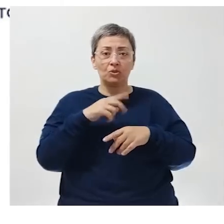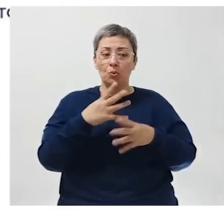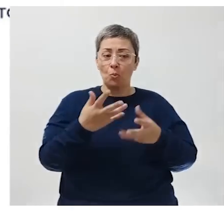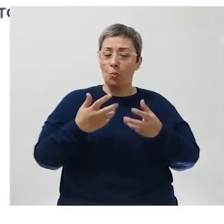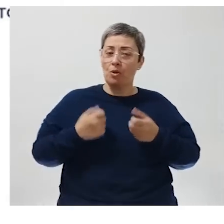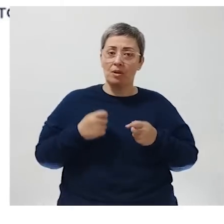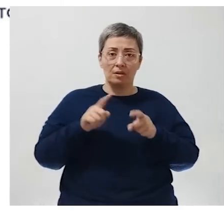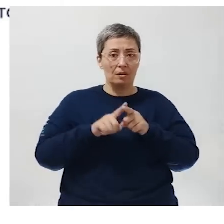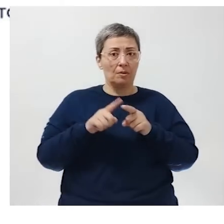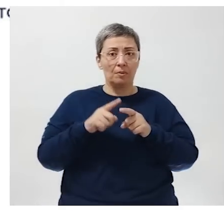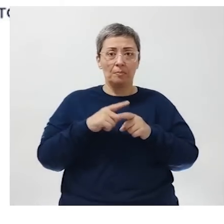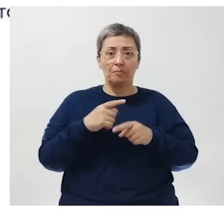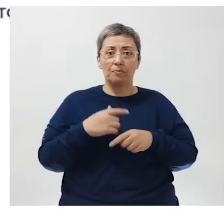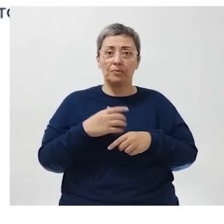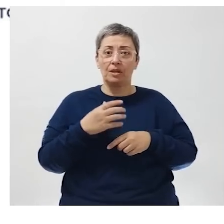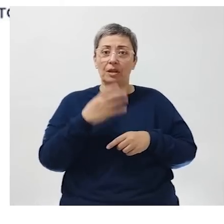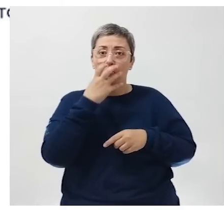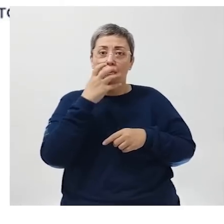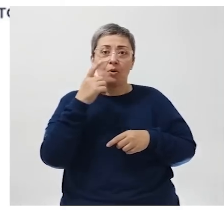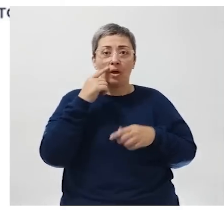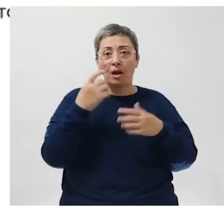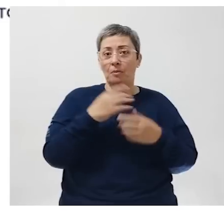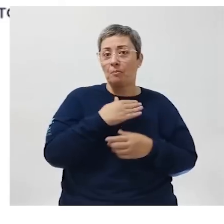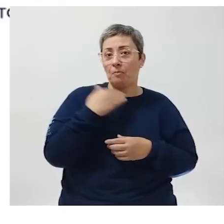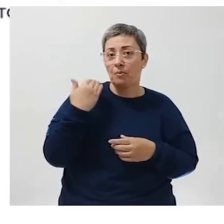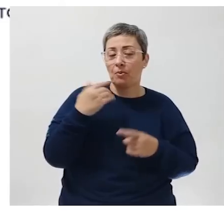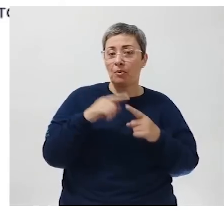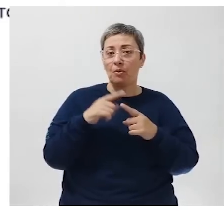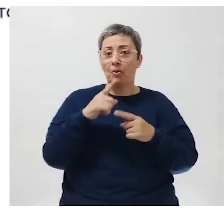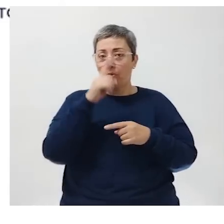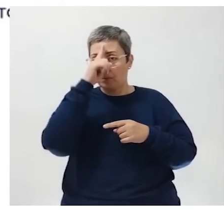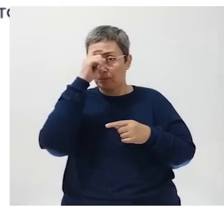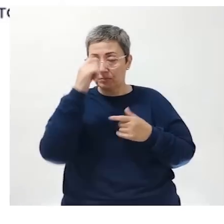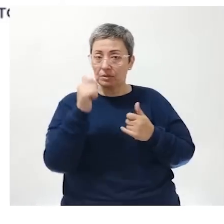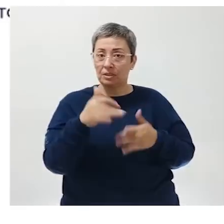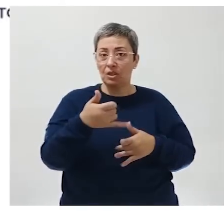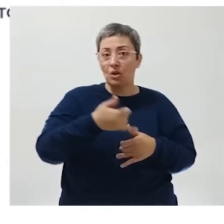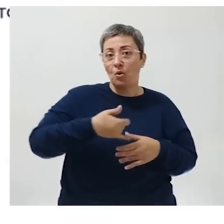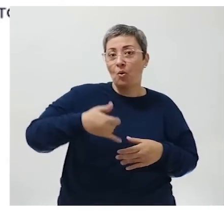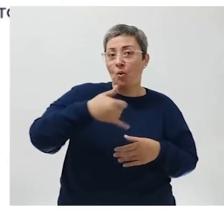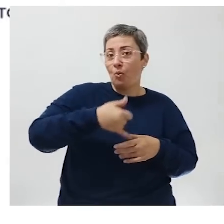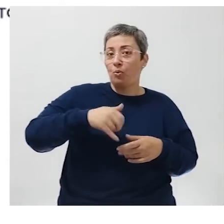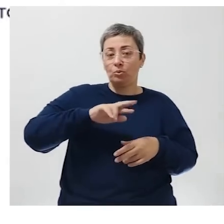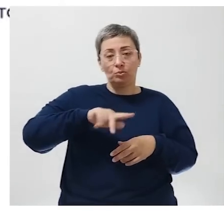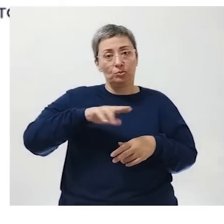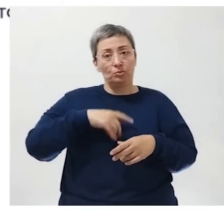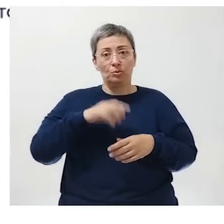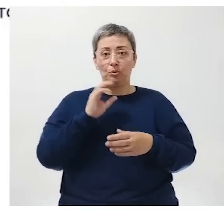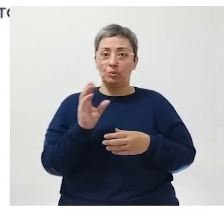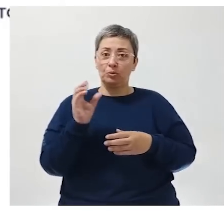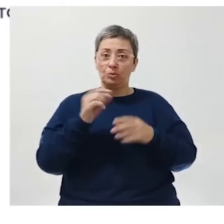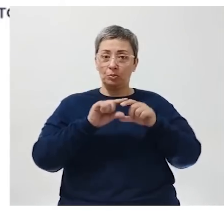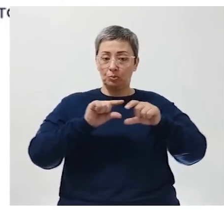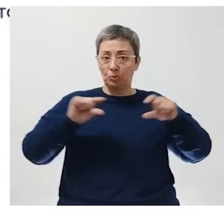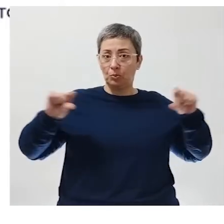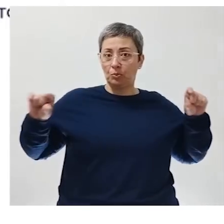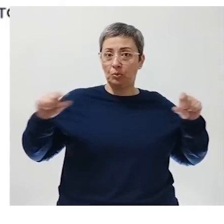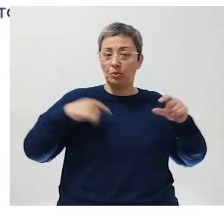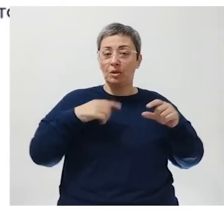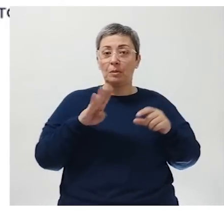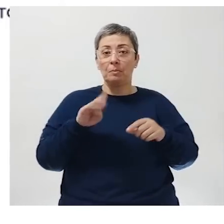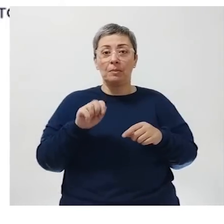não recebem animais mortos, material hospitalar, óleos lubrificantes, lâmpadas